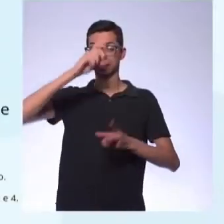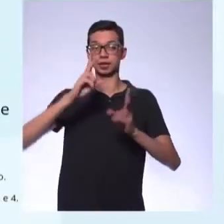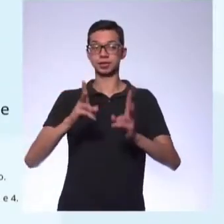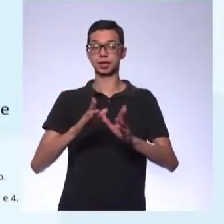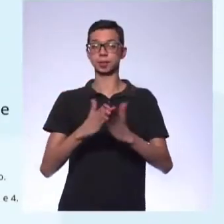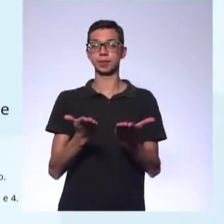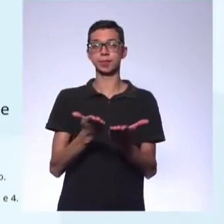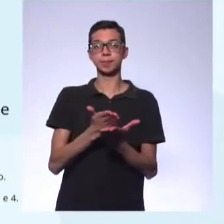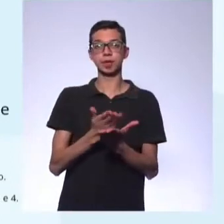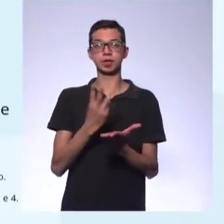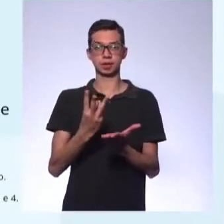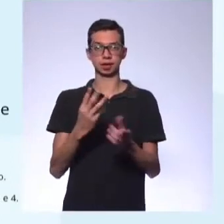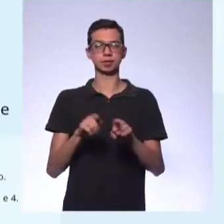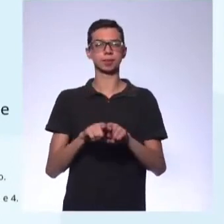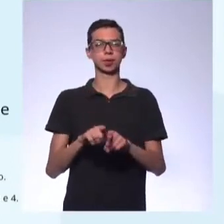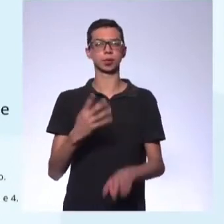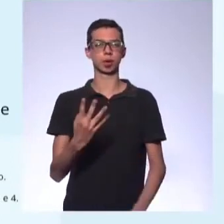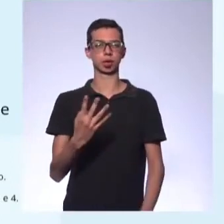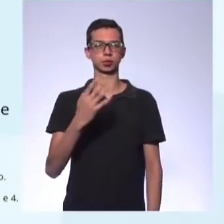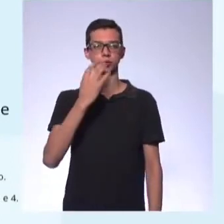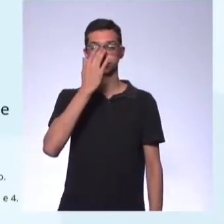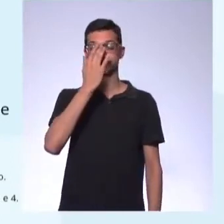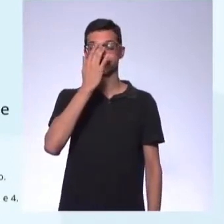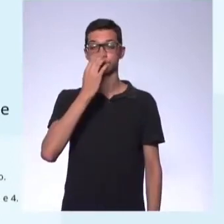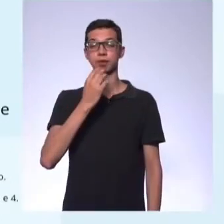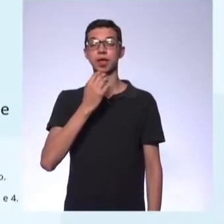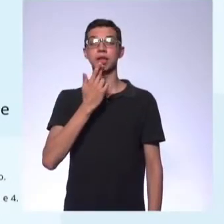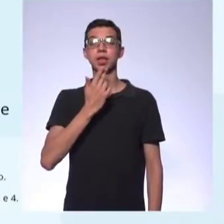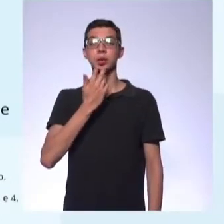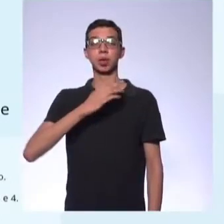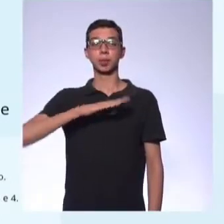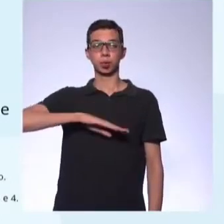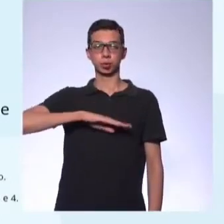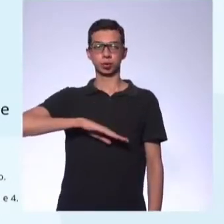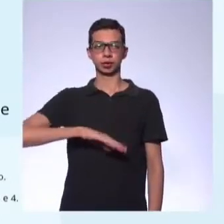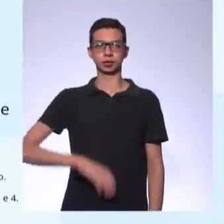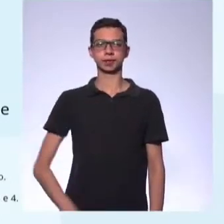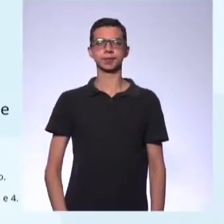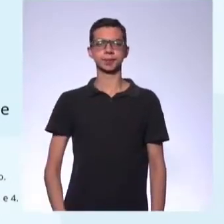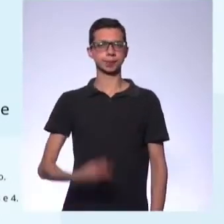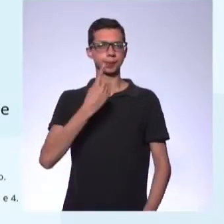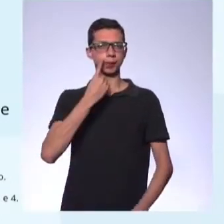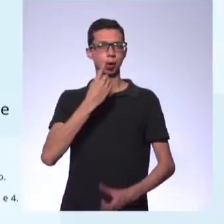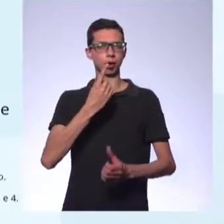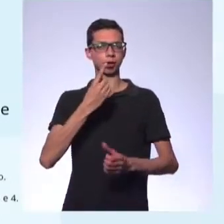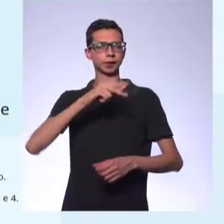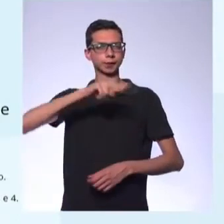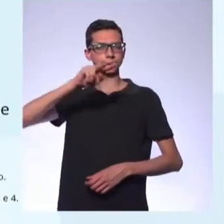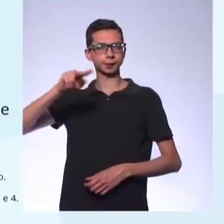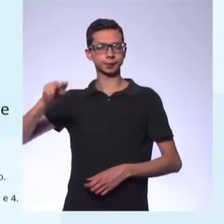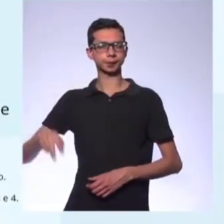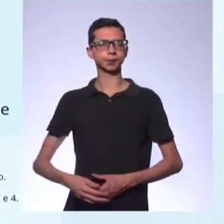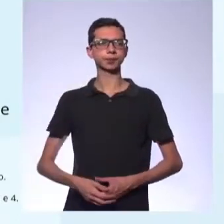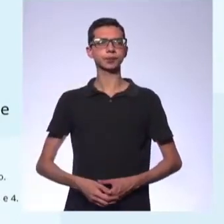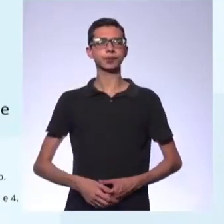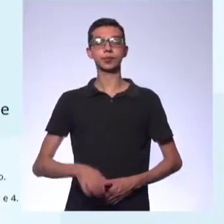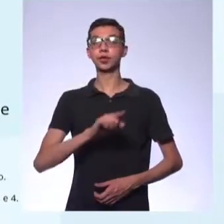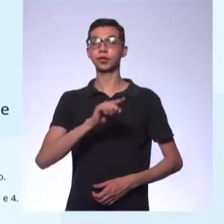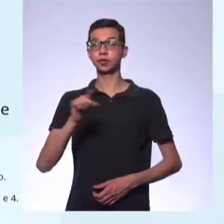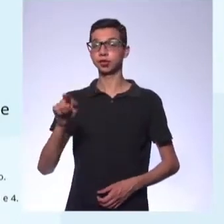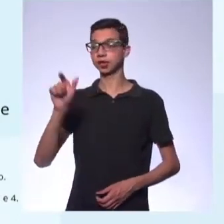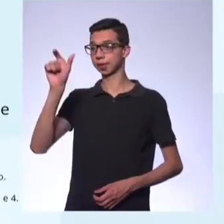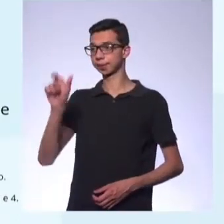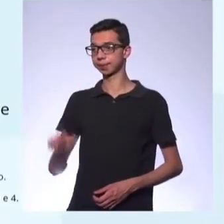página 3 e 4, Rap da Língua Portuguesa, a linguagem e ritmo. Me acompanhem. Você é a personagem principal do texto e